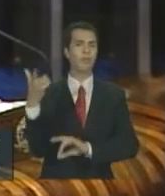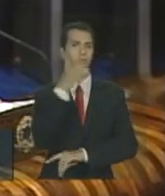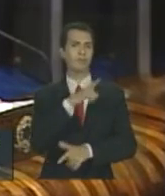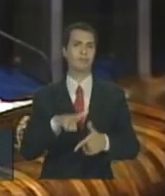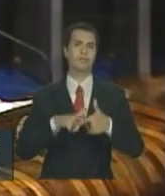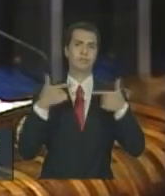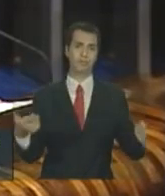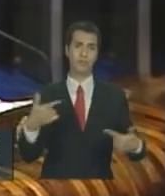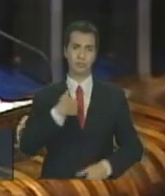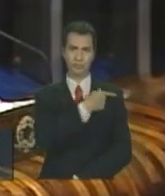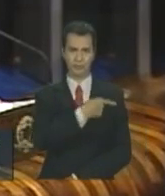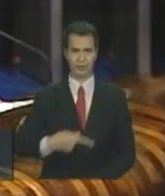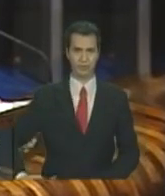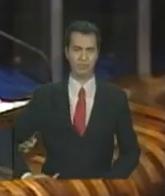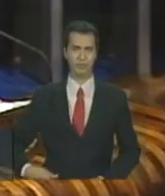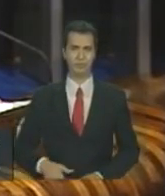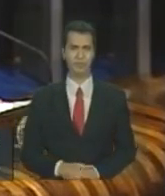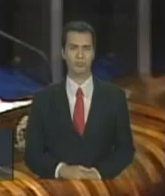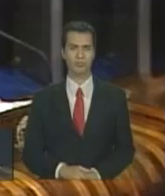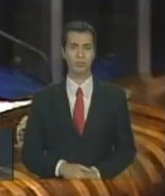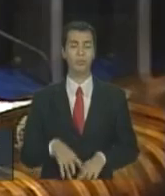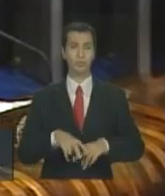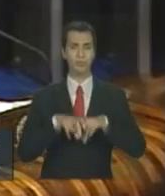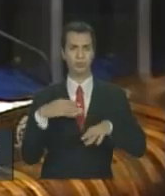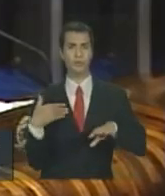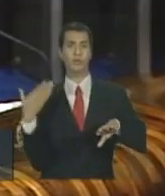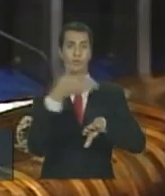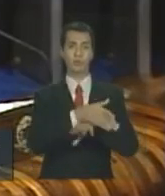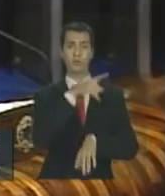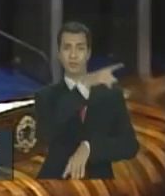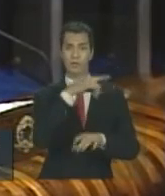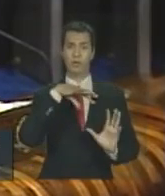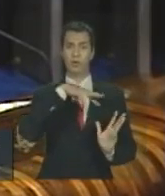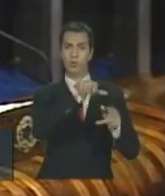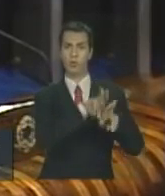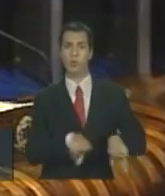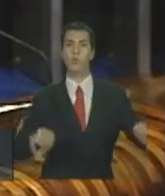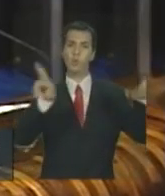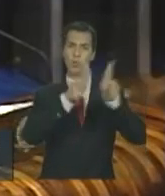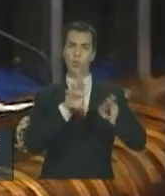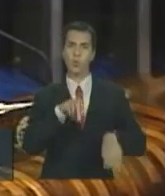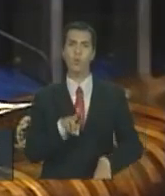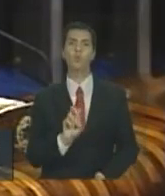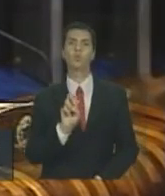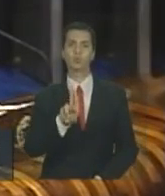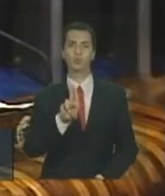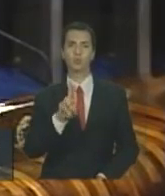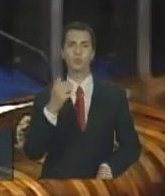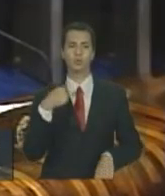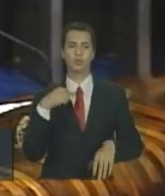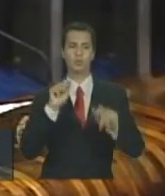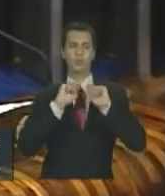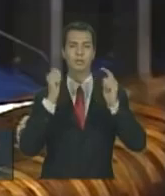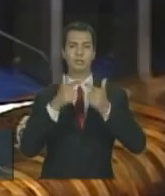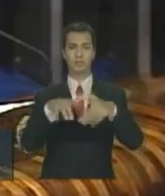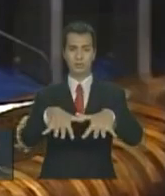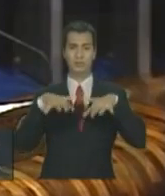eu estive na ONU, eu disse, eu vou citar textualmente,